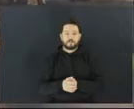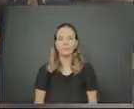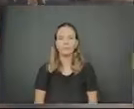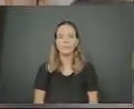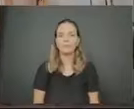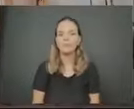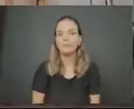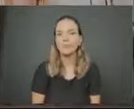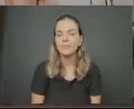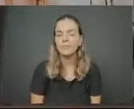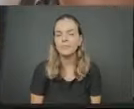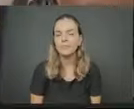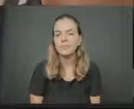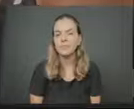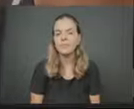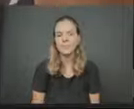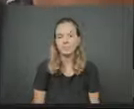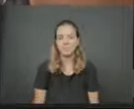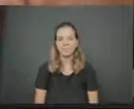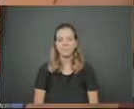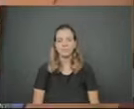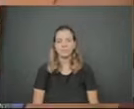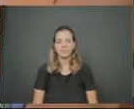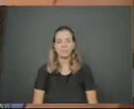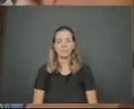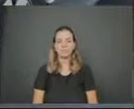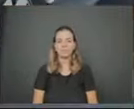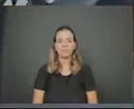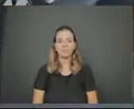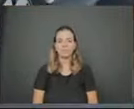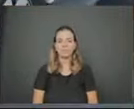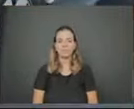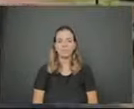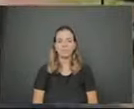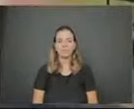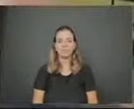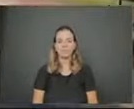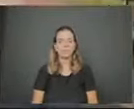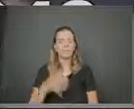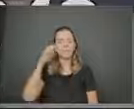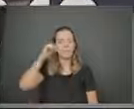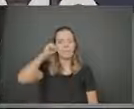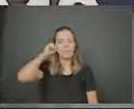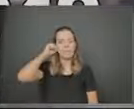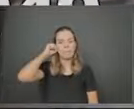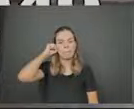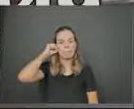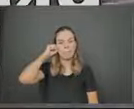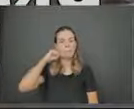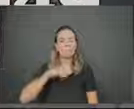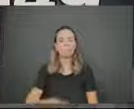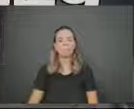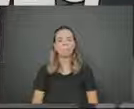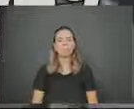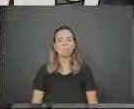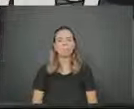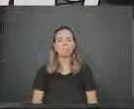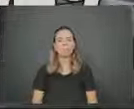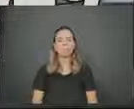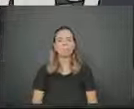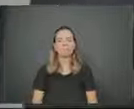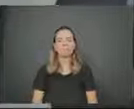e no interior do estado. Atendemos mais de 800 mil ocorrências. 3 milhões de pessoas